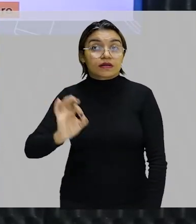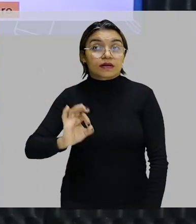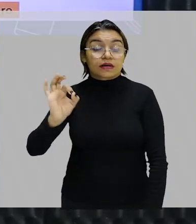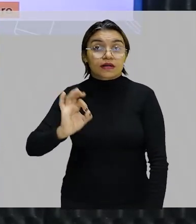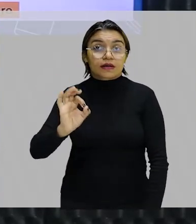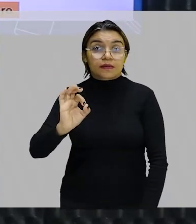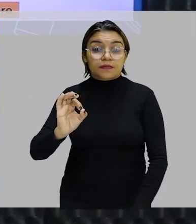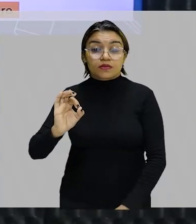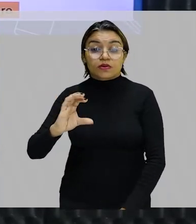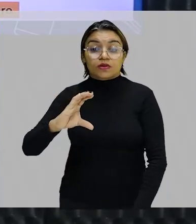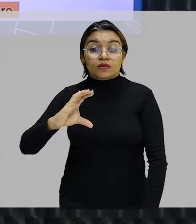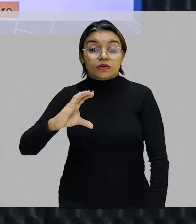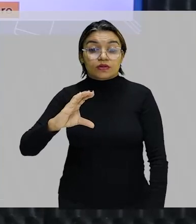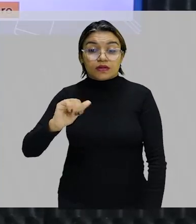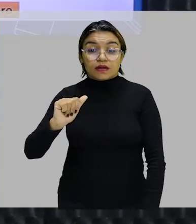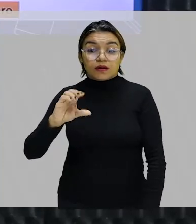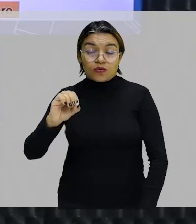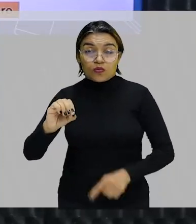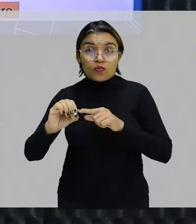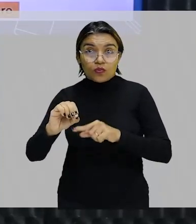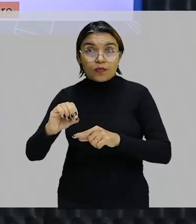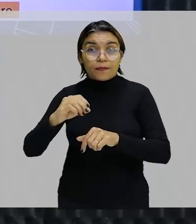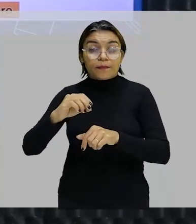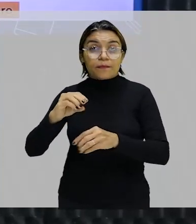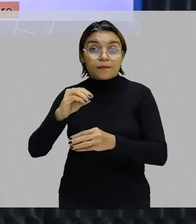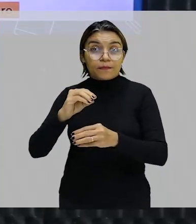de cálcio puro. Porque de onde